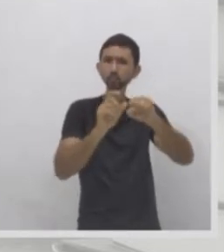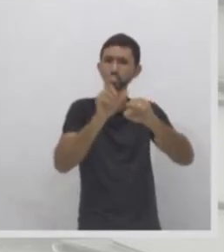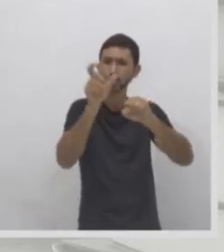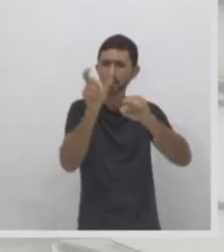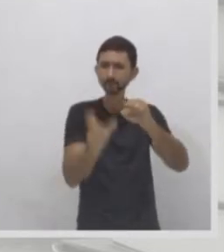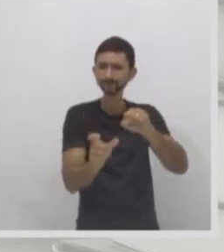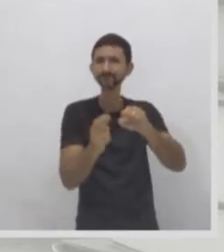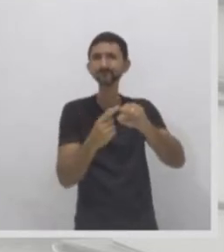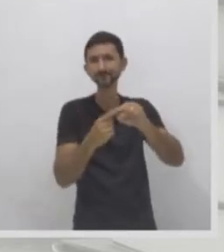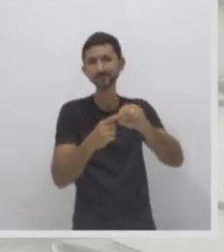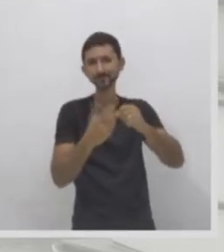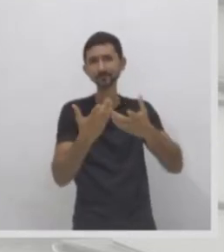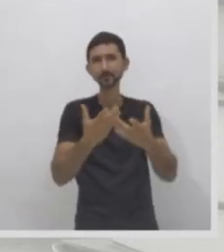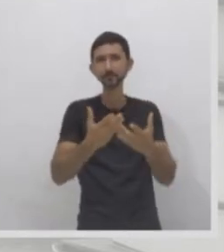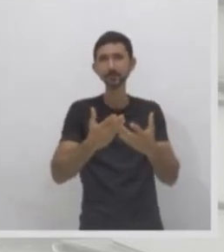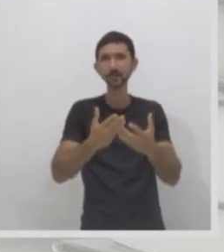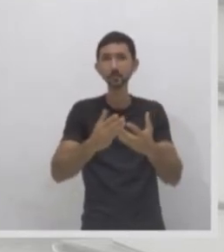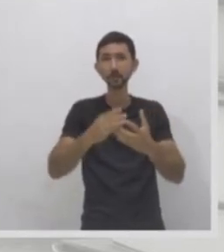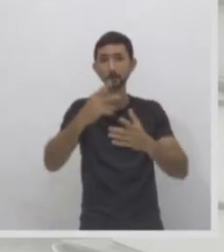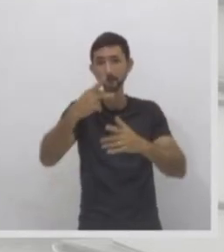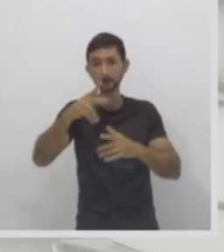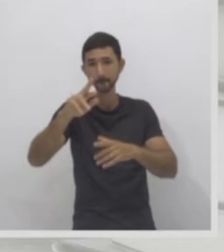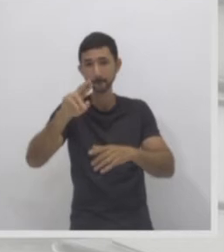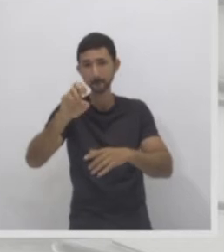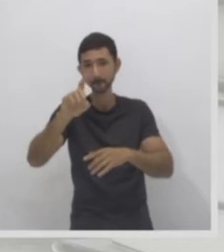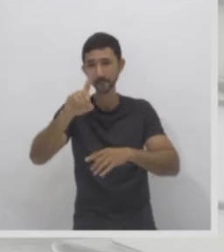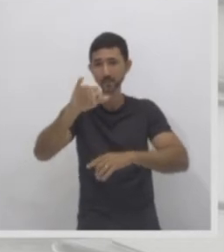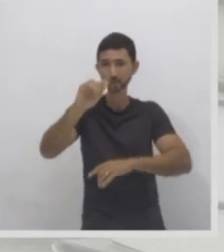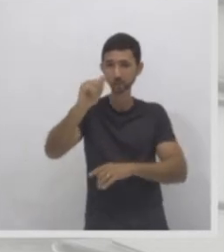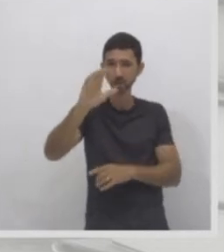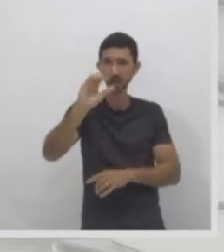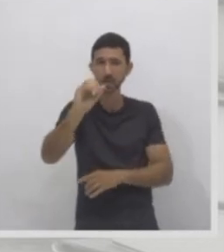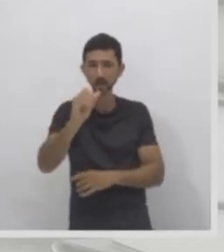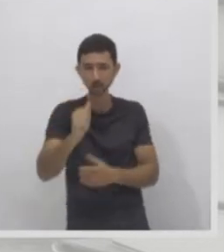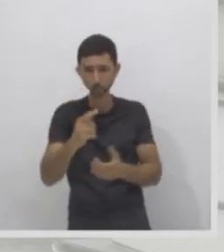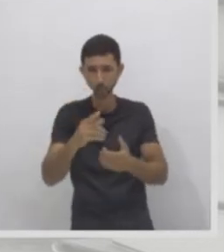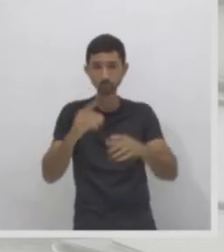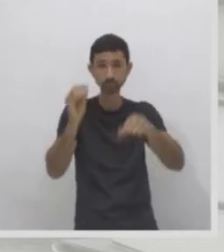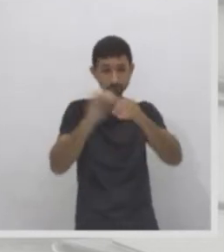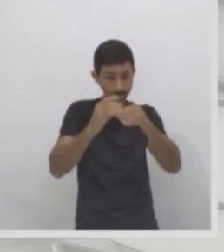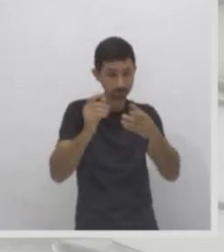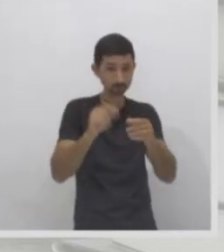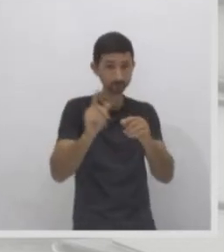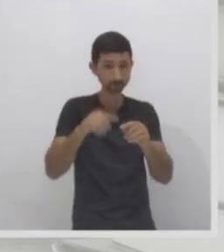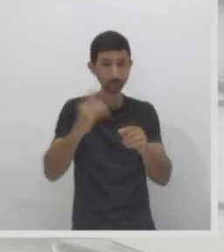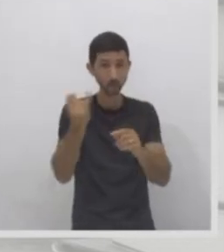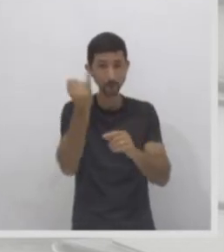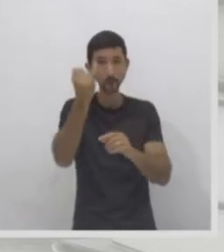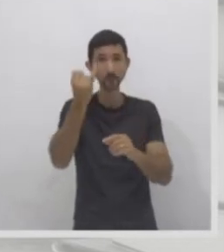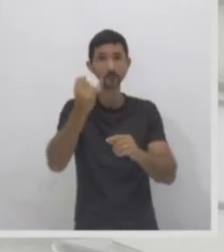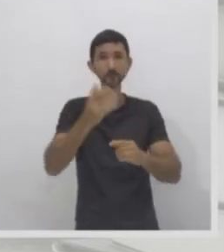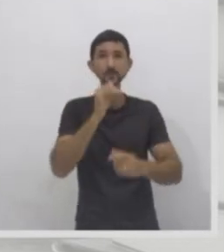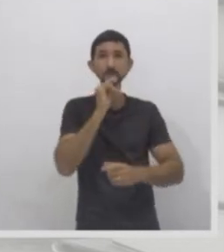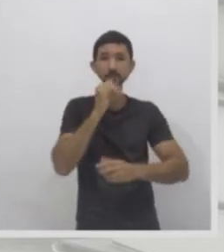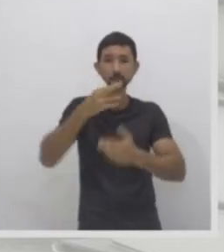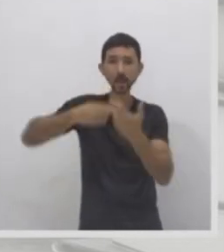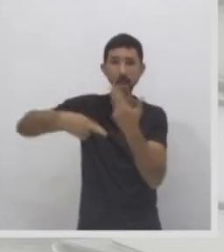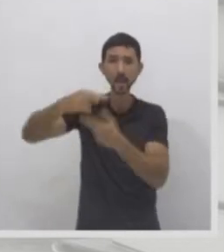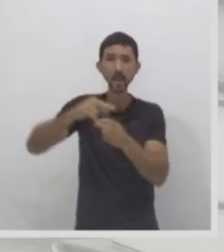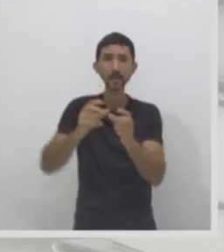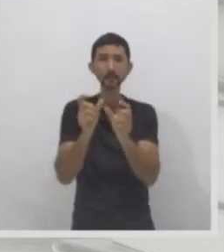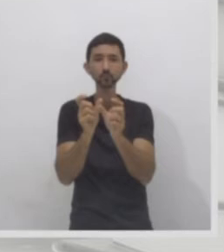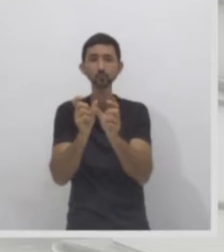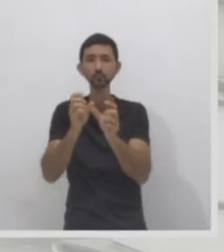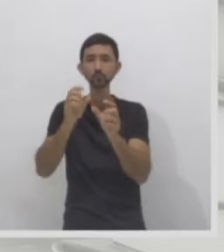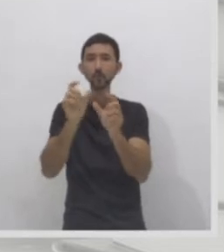do predicado que sempre vai existir. A outra relação que nós temos aí é a relação do termo maiores com